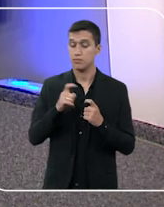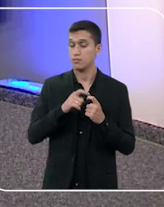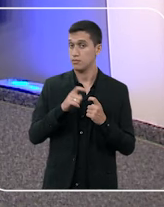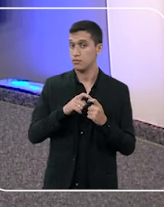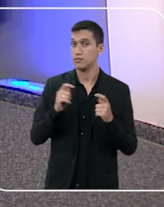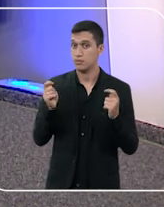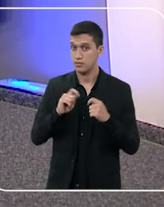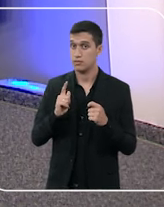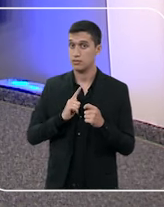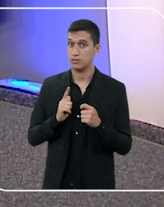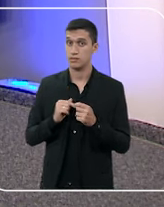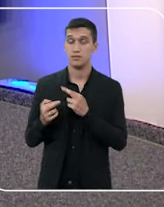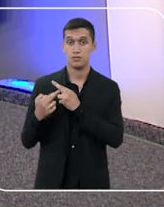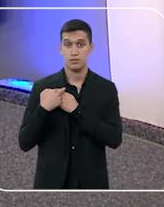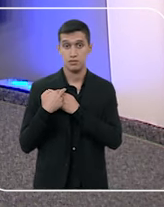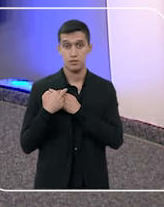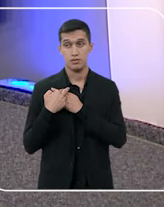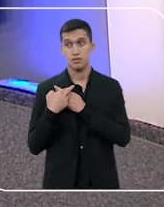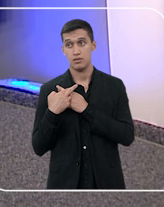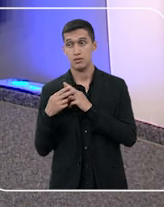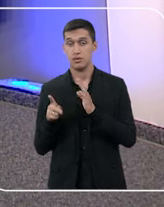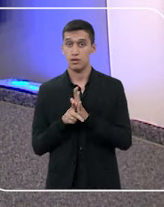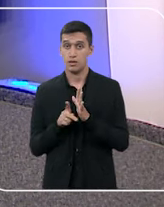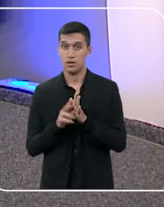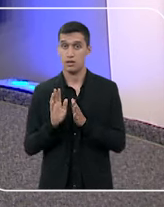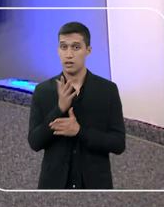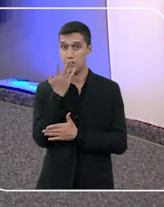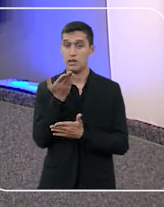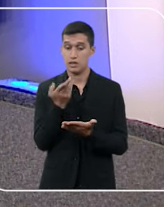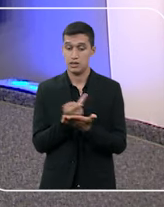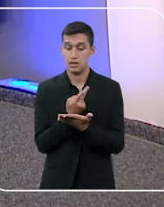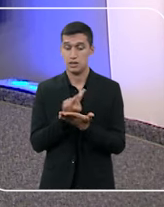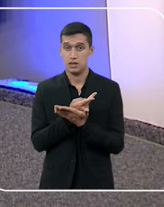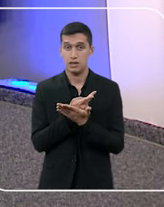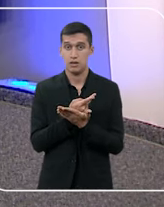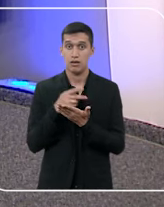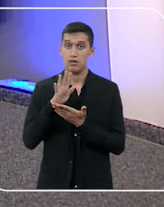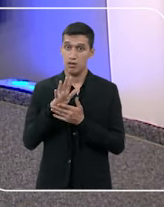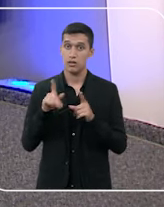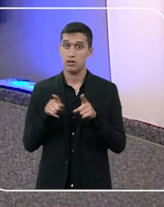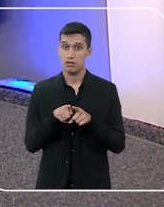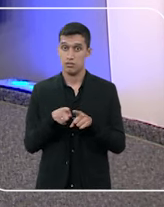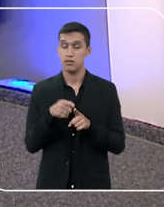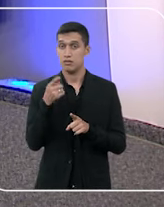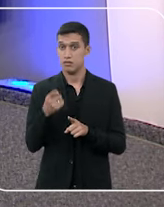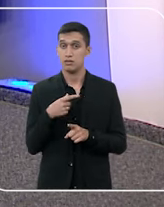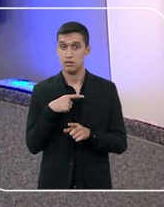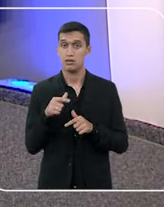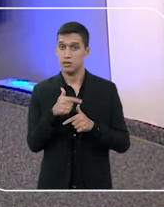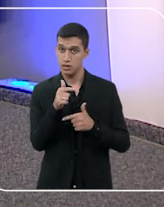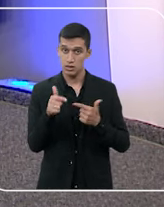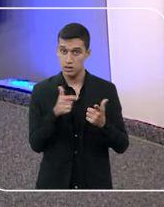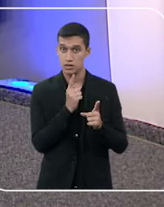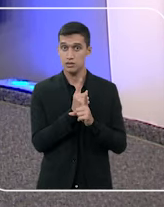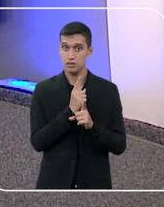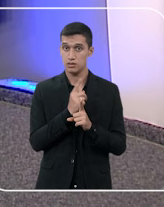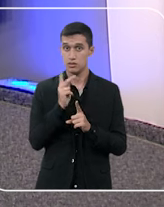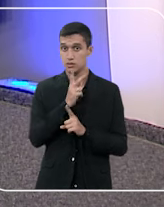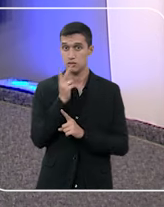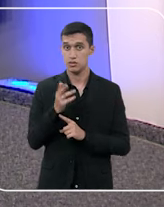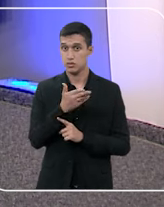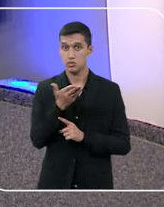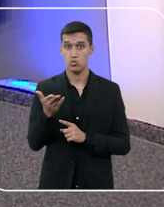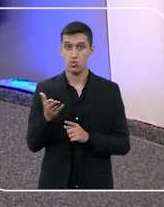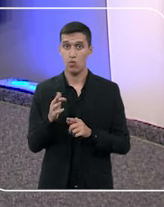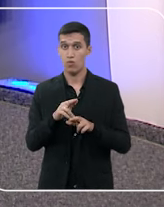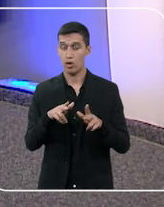ser responsabilizado pelo cometimento do erro, mas aí há outras pessoas, outras figuras